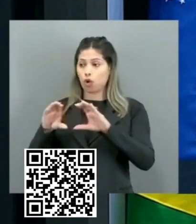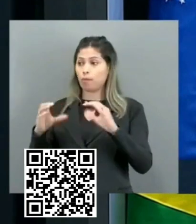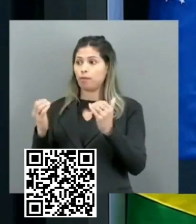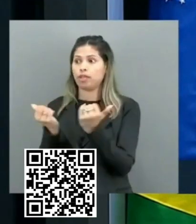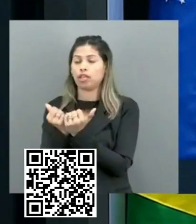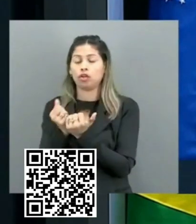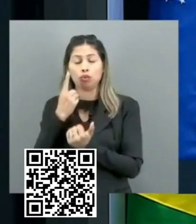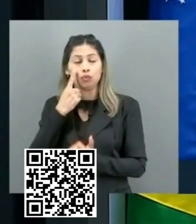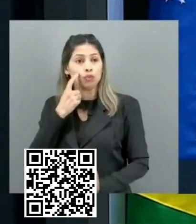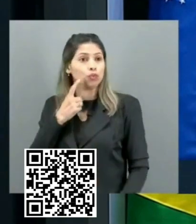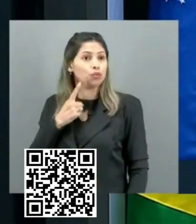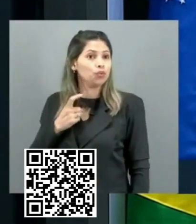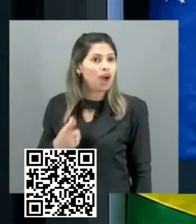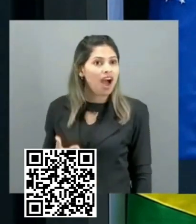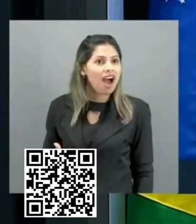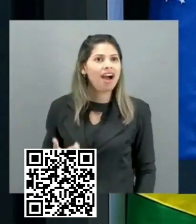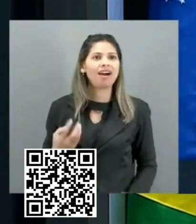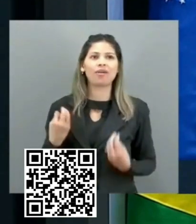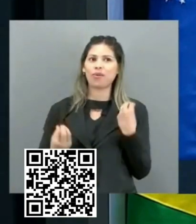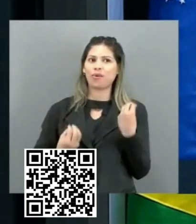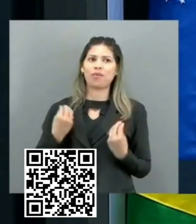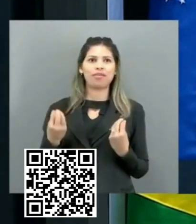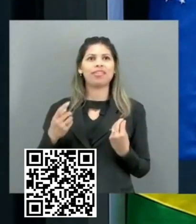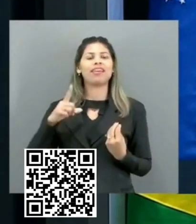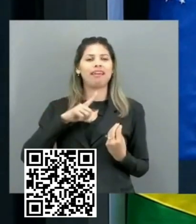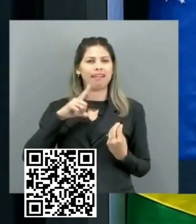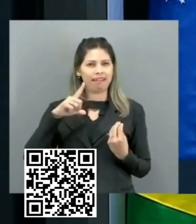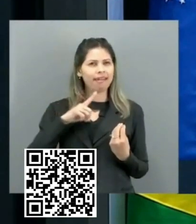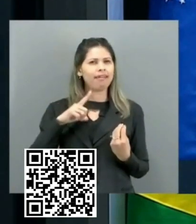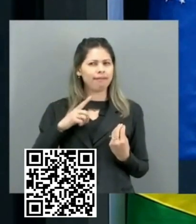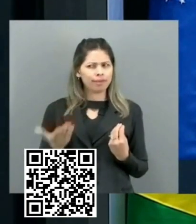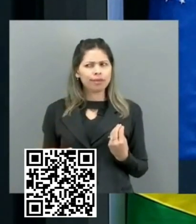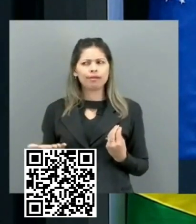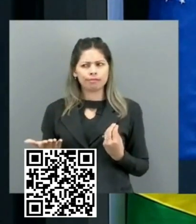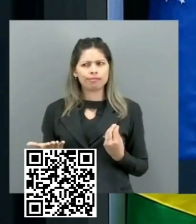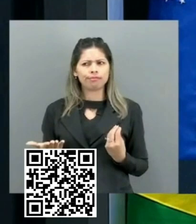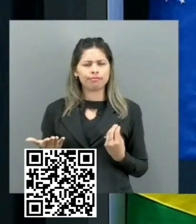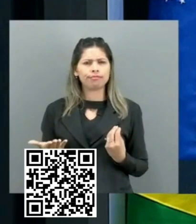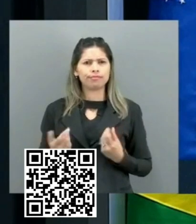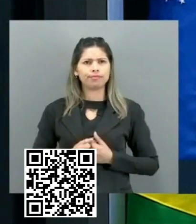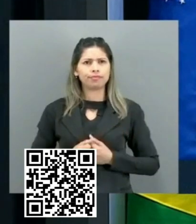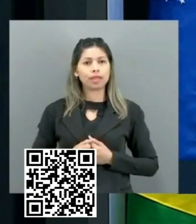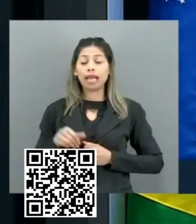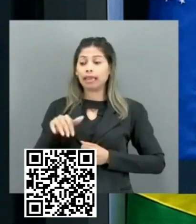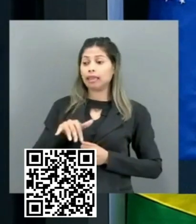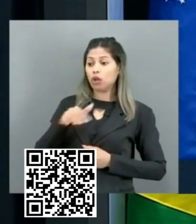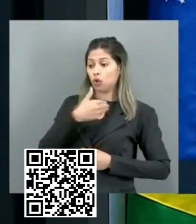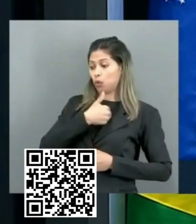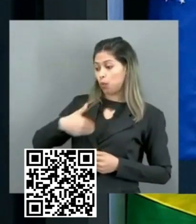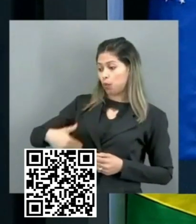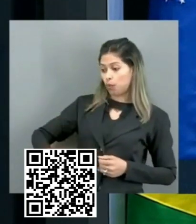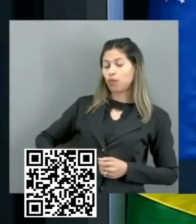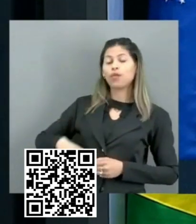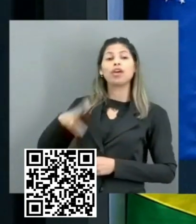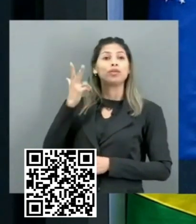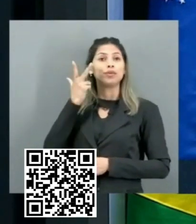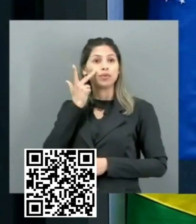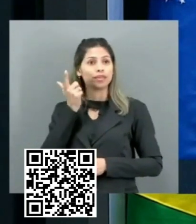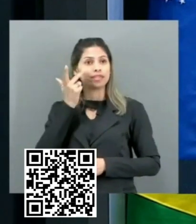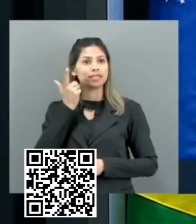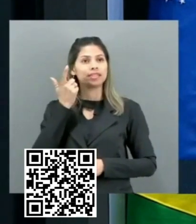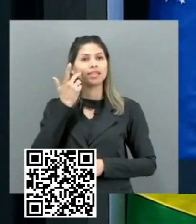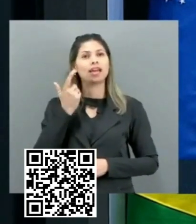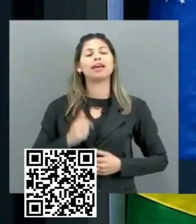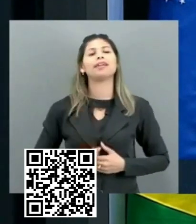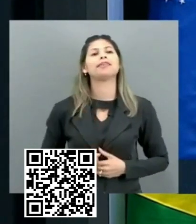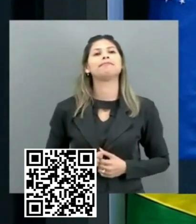isso, tudo isso, sob um olhar omisso dos últimos governos do Estado do Ceará. ao invés